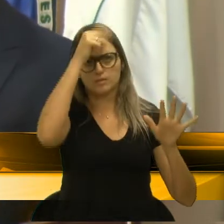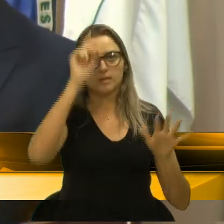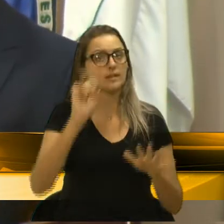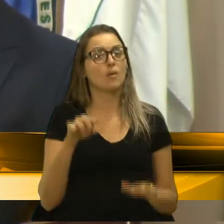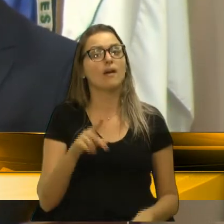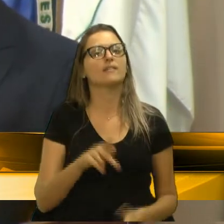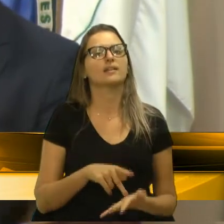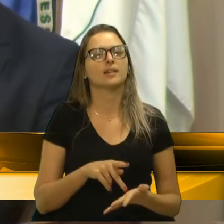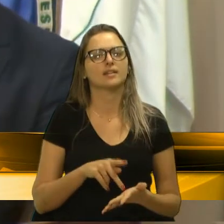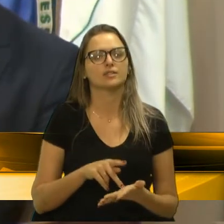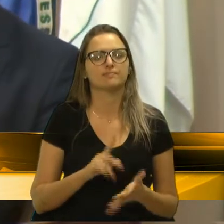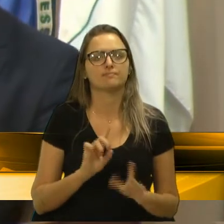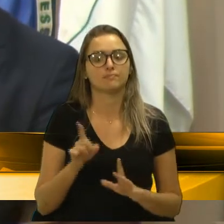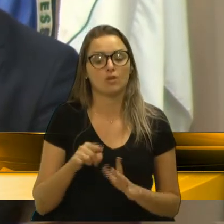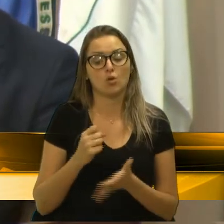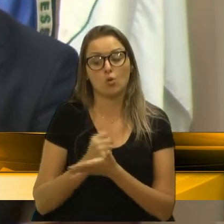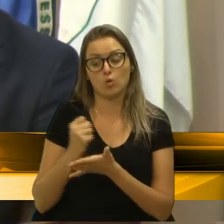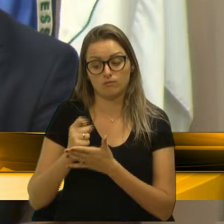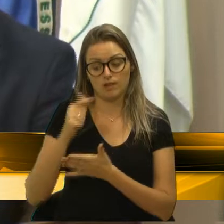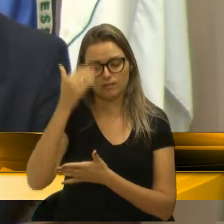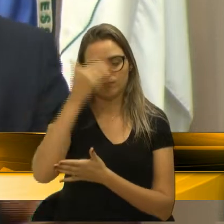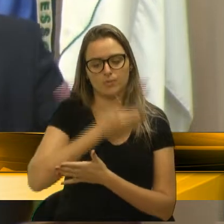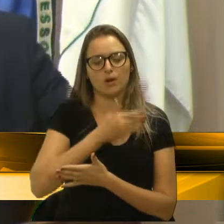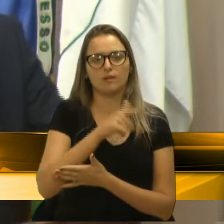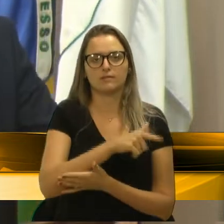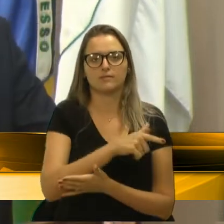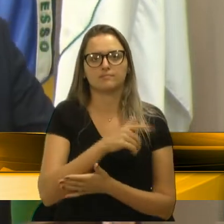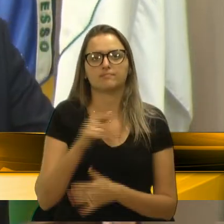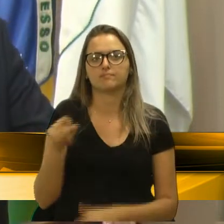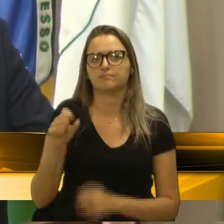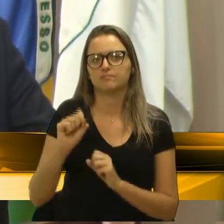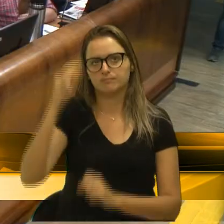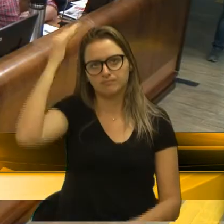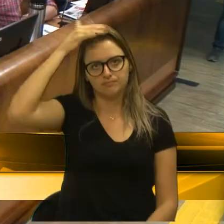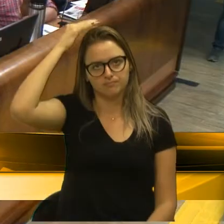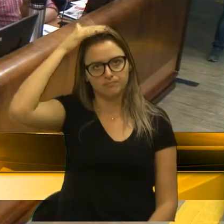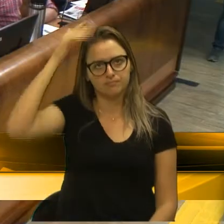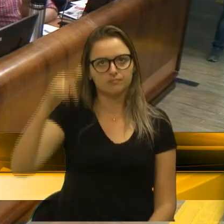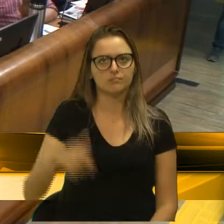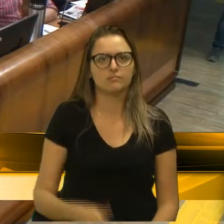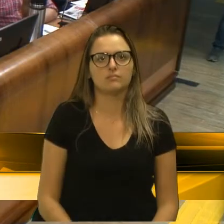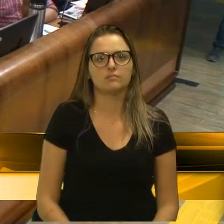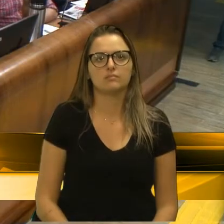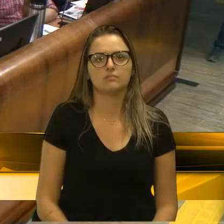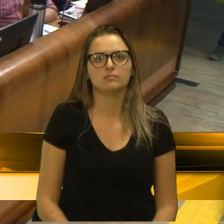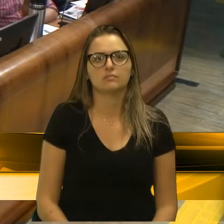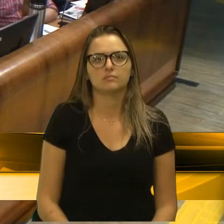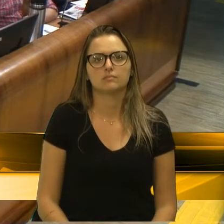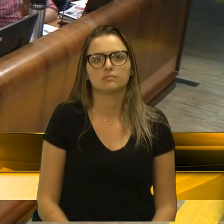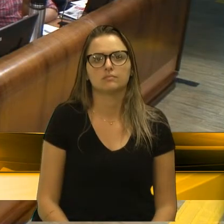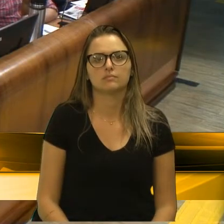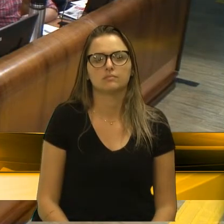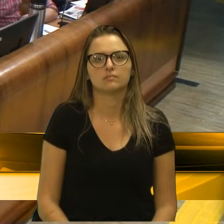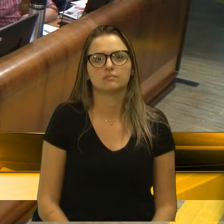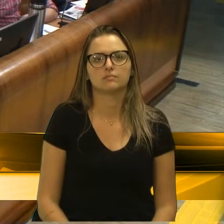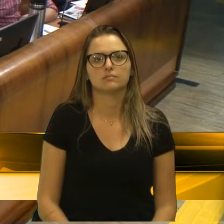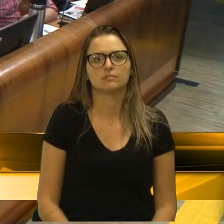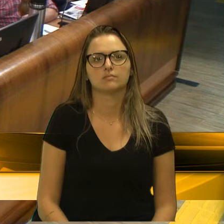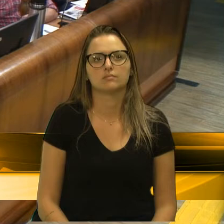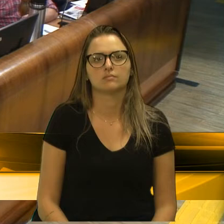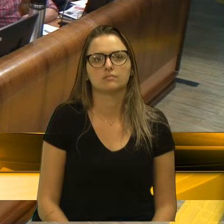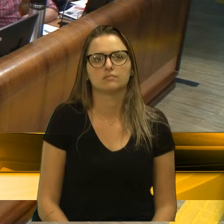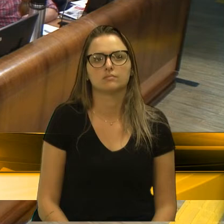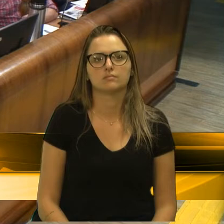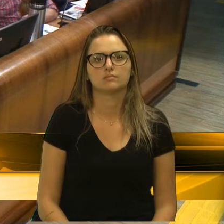assim. Esse contrato prova isso. Sua parte, vereador Tomé. Eu vejo assim que, pelo que